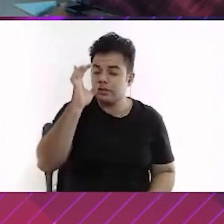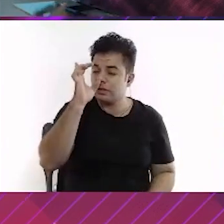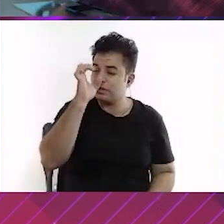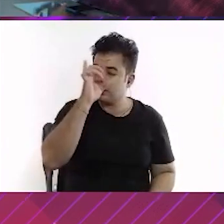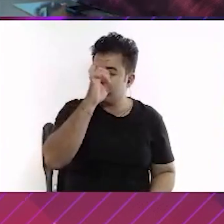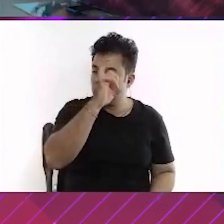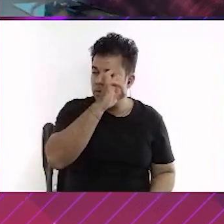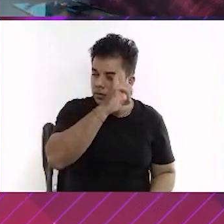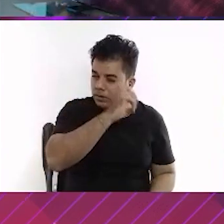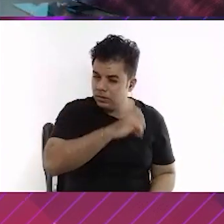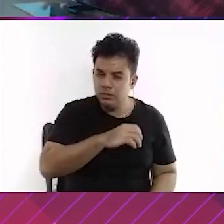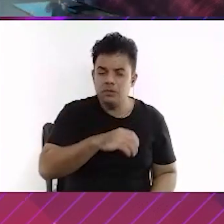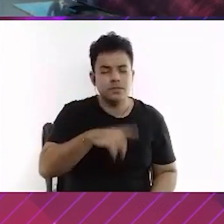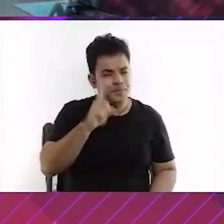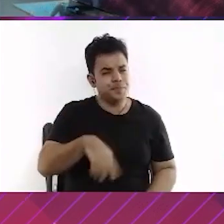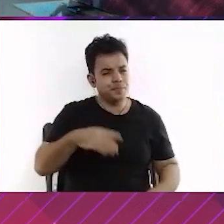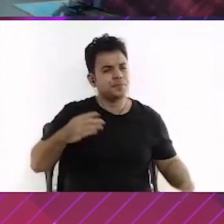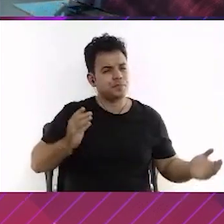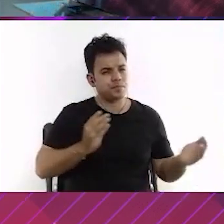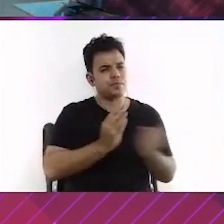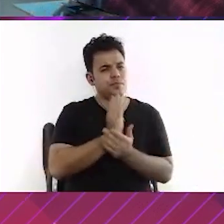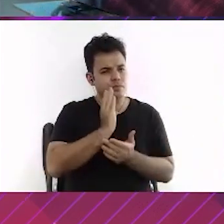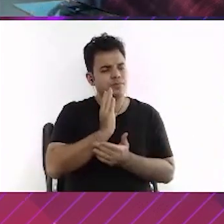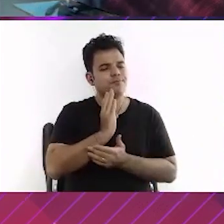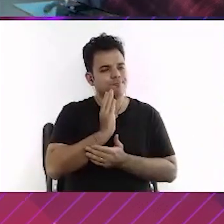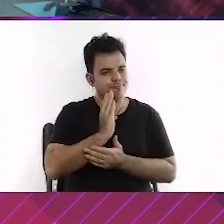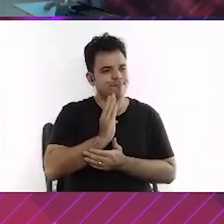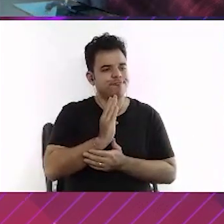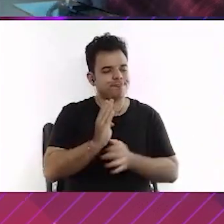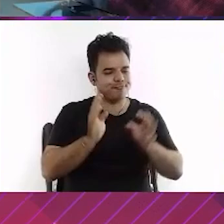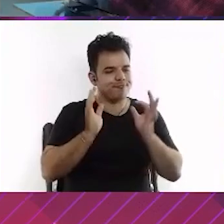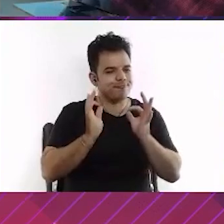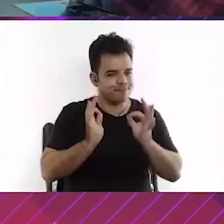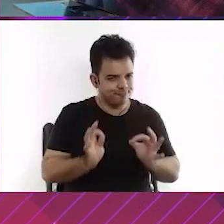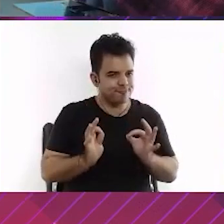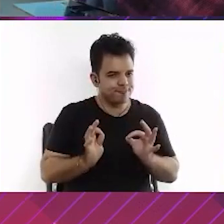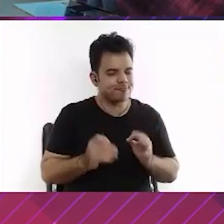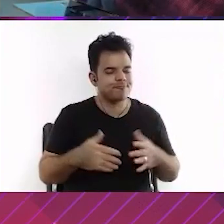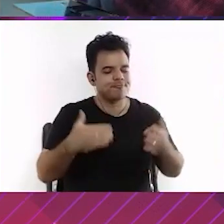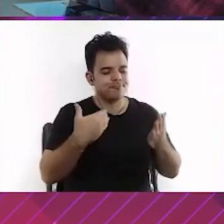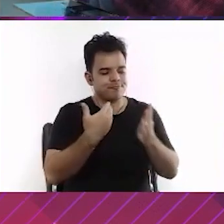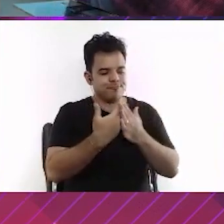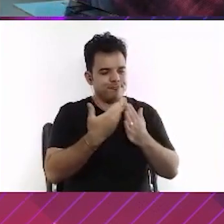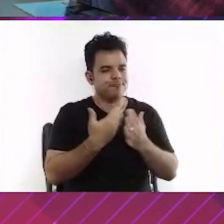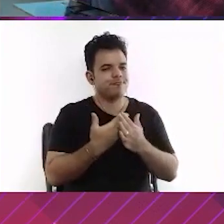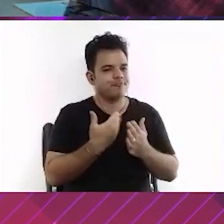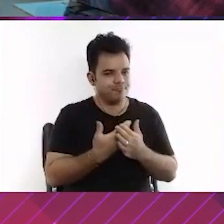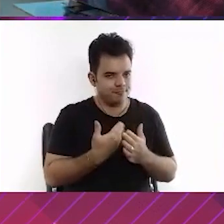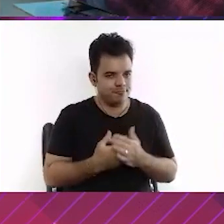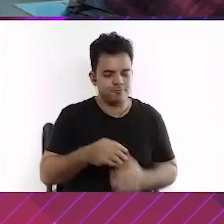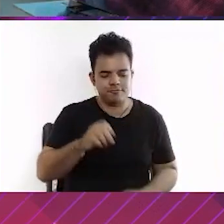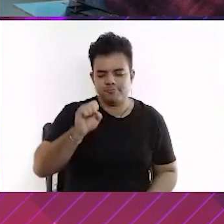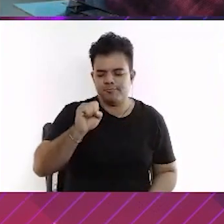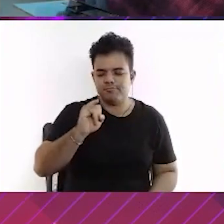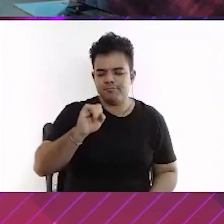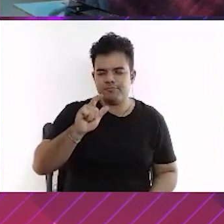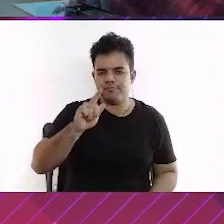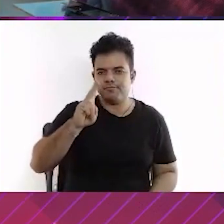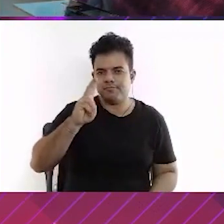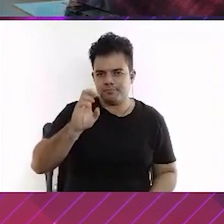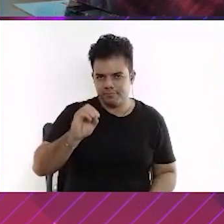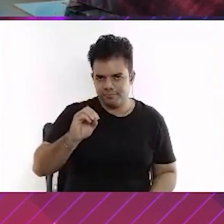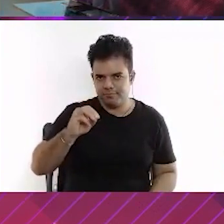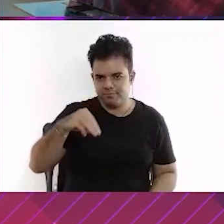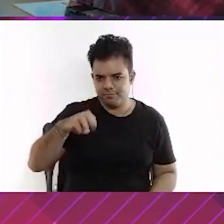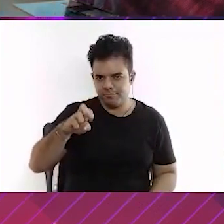de certa forma, foi validada por um estudo, né, que professor Silvio Meira e também o André Neves acabam